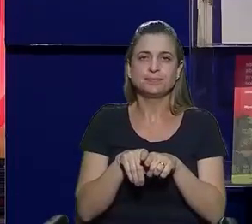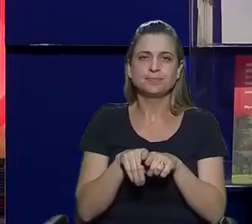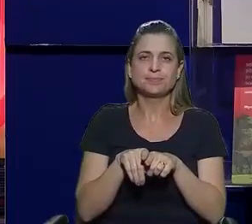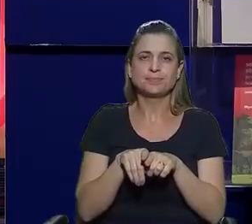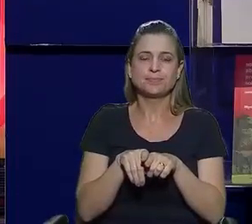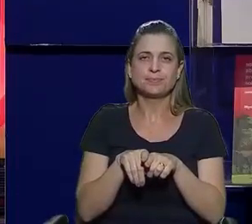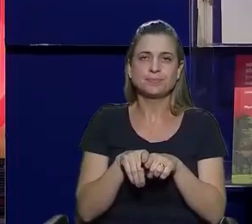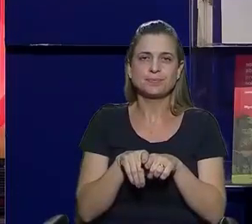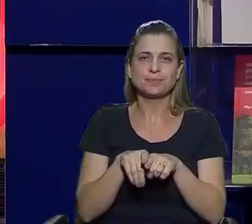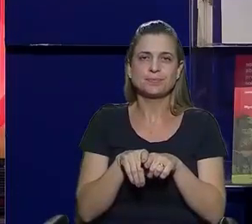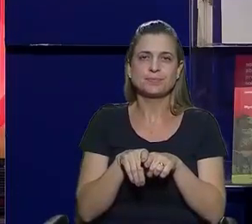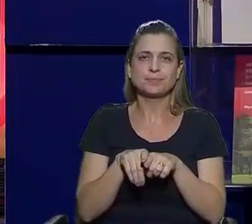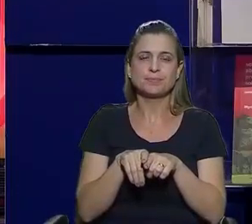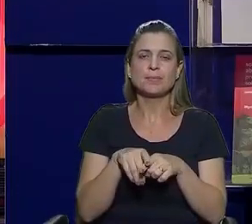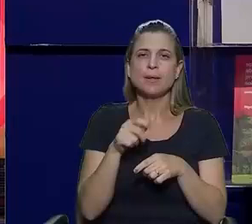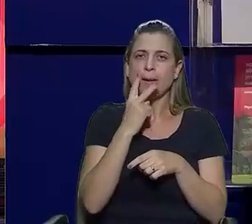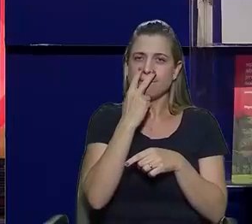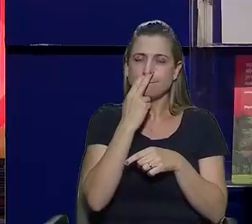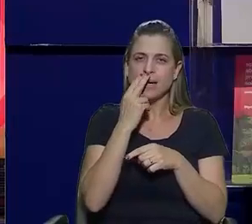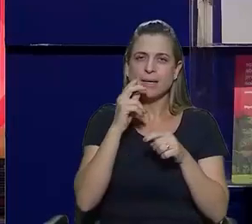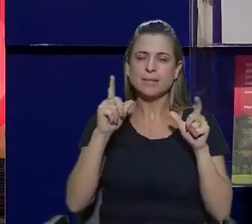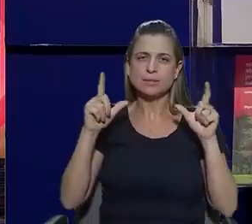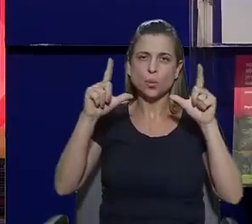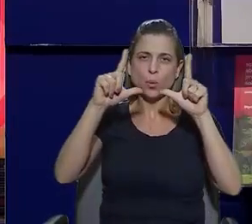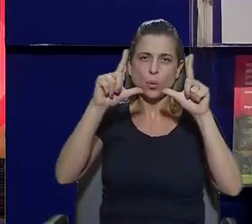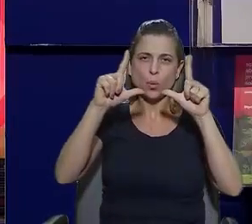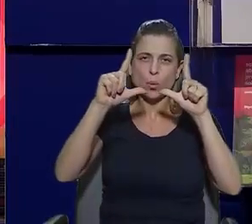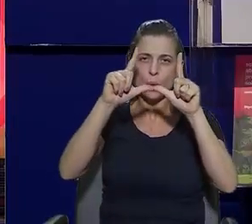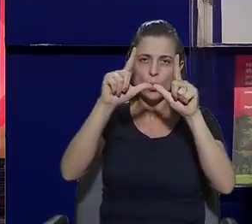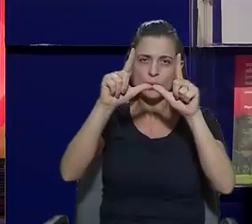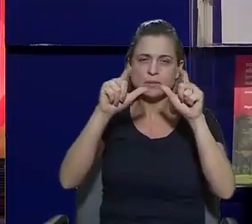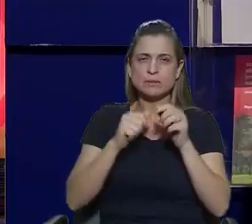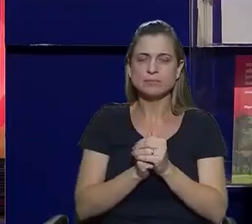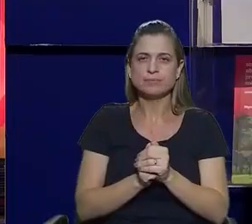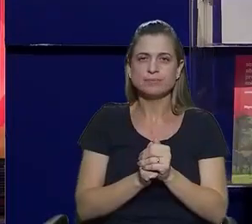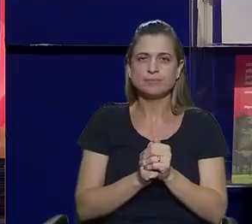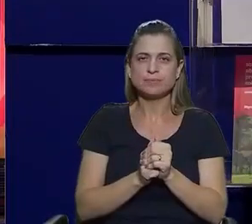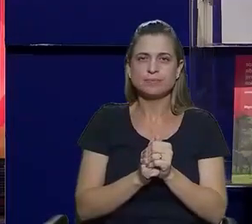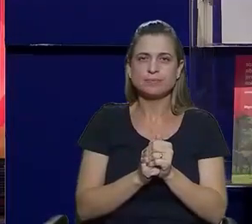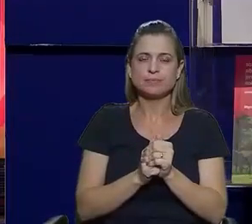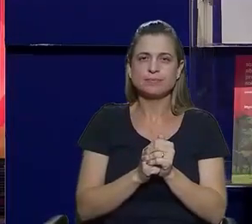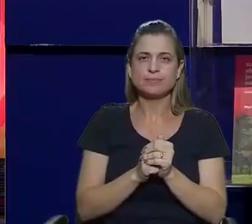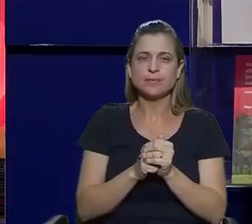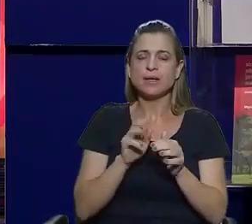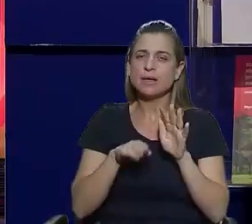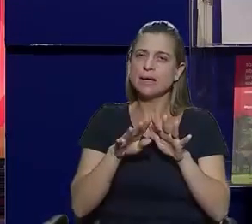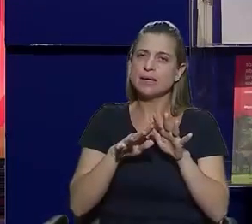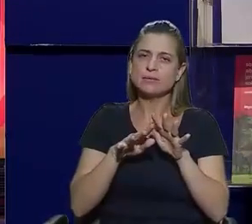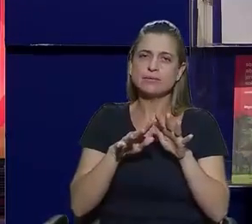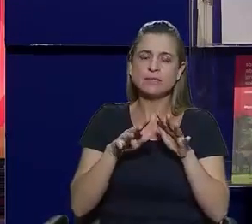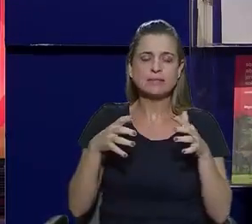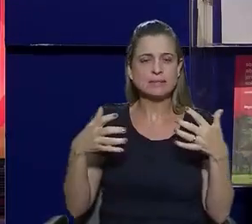como uma espécie de close, né? Sempre chego devagar, todas as minhas histórias chegam devagar e aí encaixa no personagem, às vezes é o rosto, às vezes é